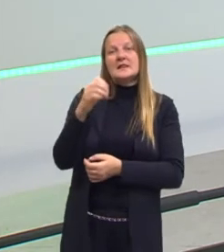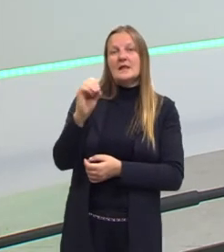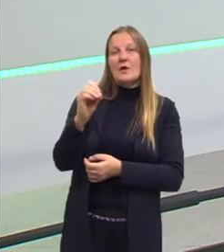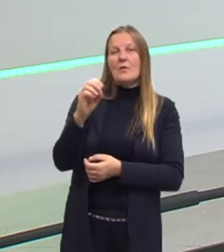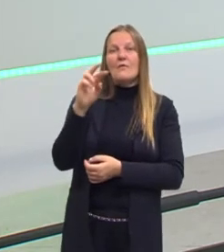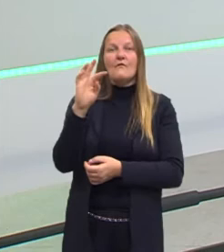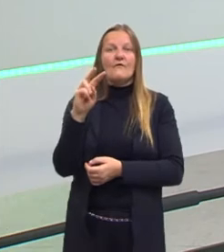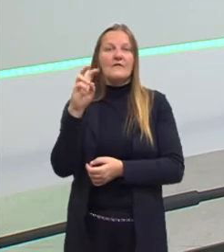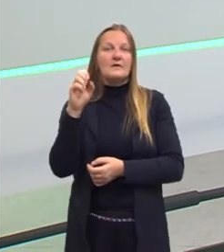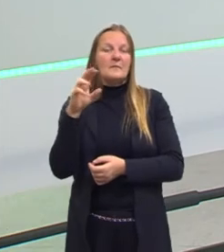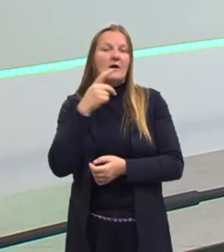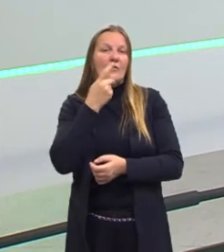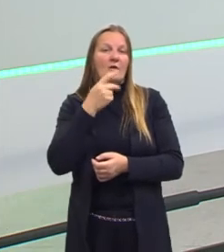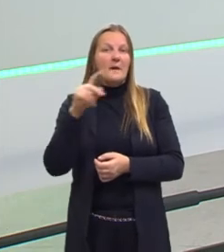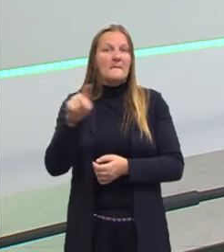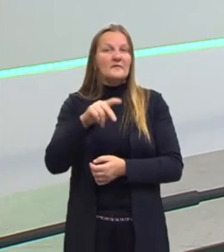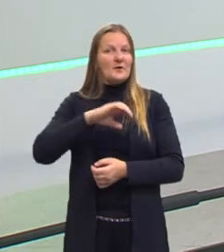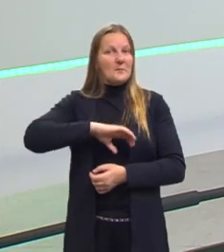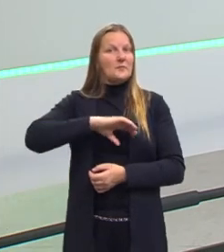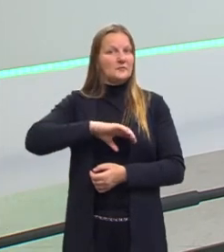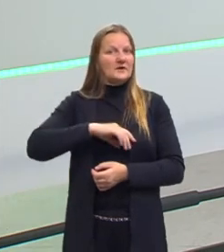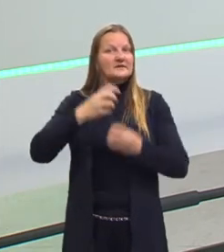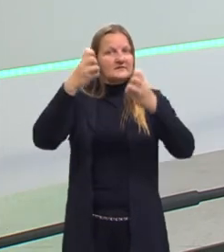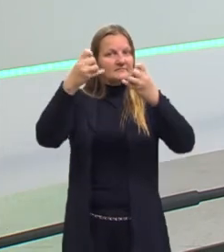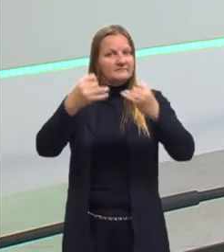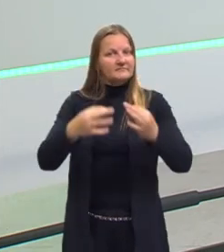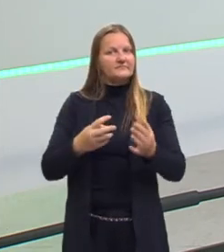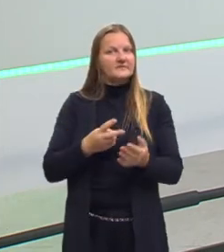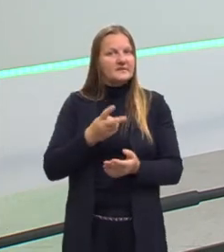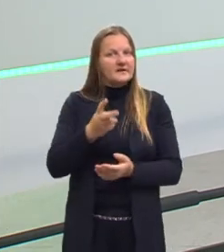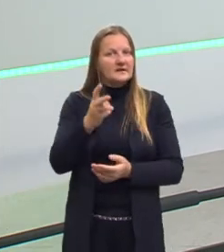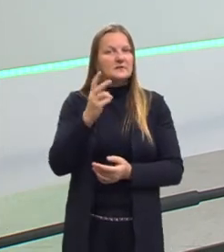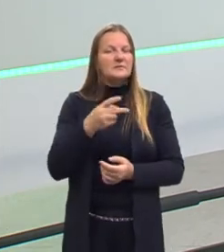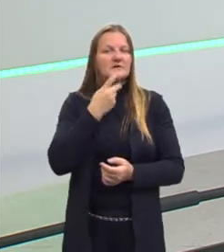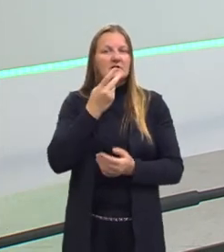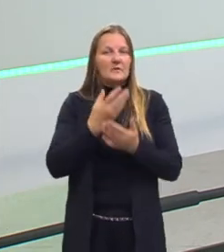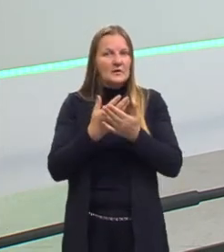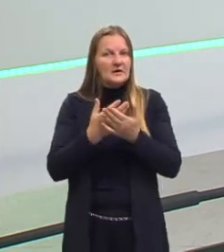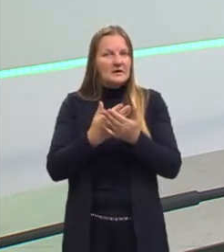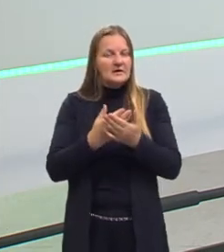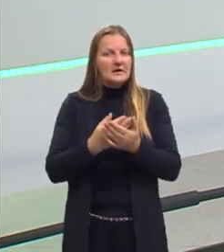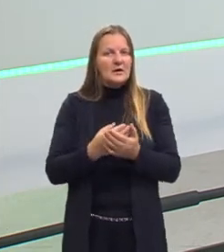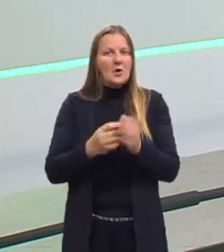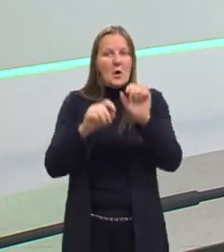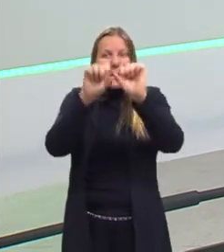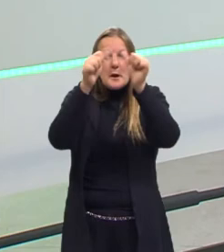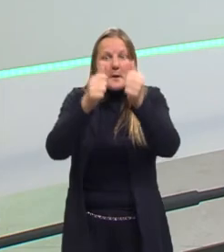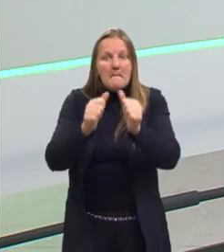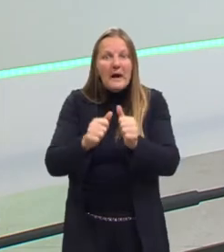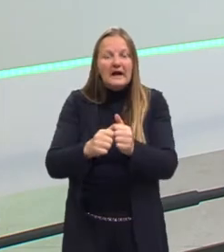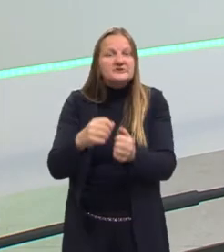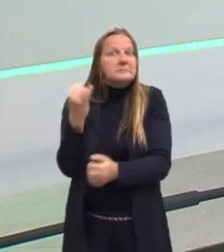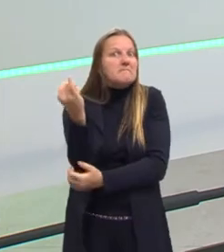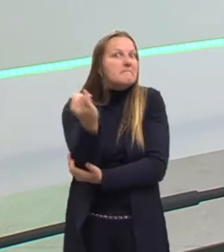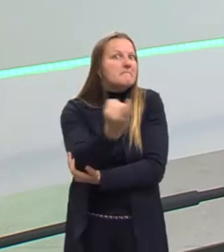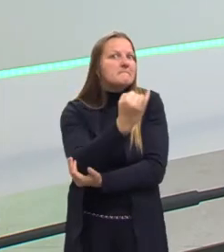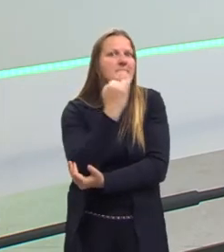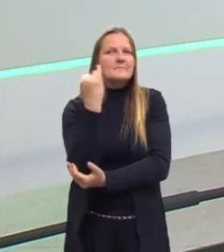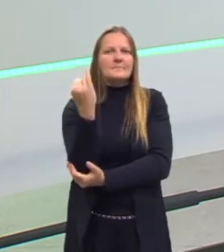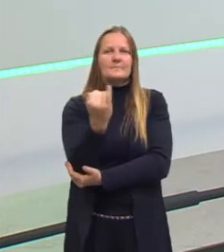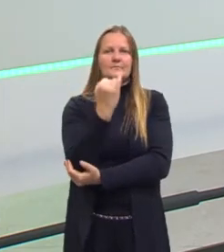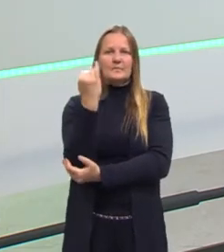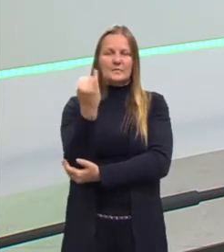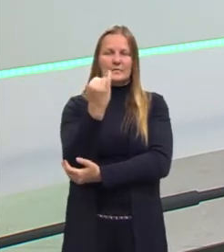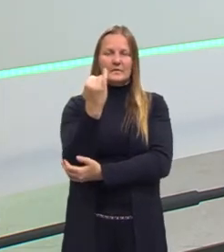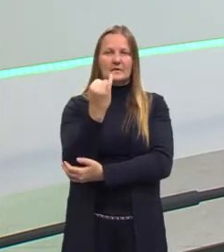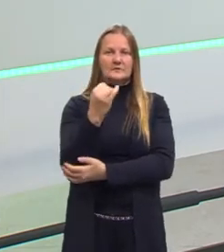mil palavras como eu disse a professora Luana lá na aula de língua portuguesa que vai estar lá para te conferir também no canal